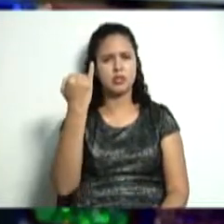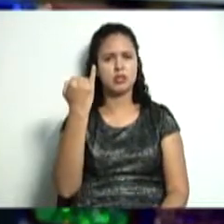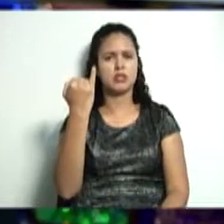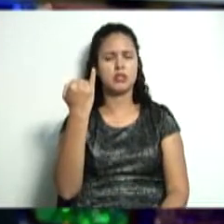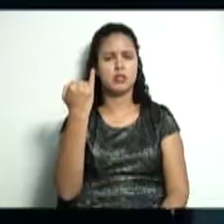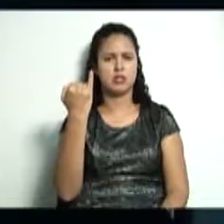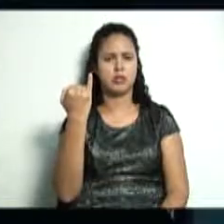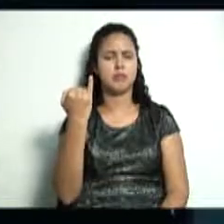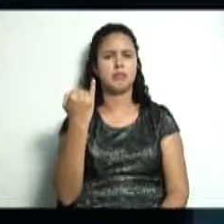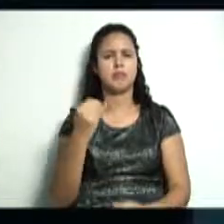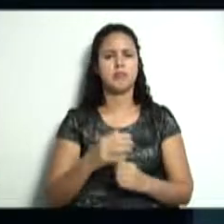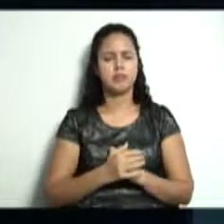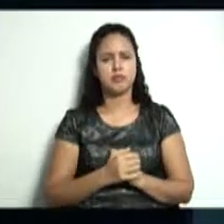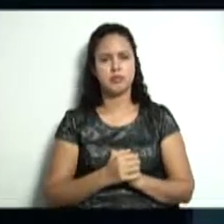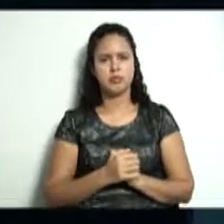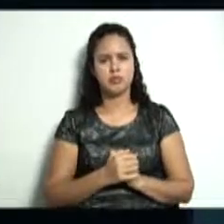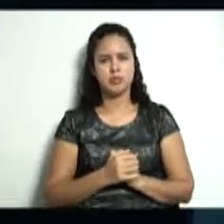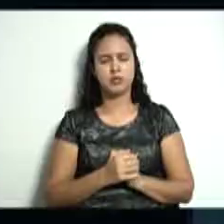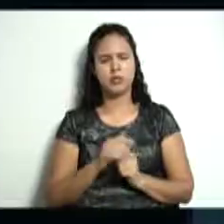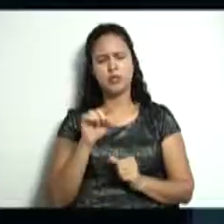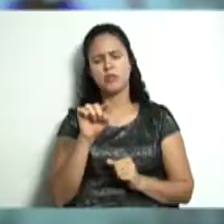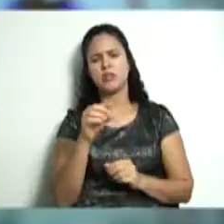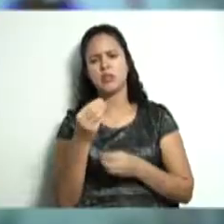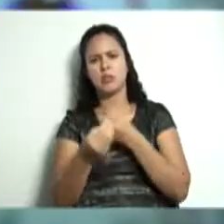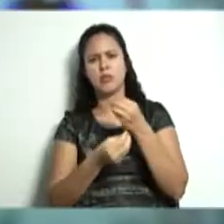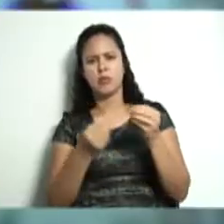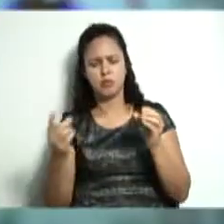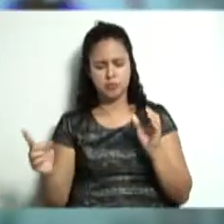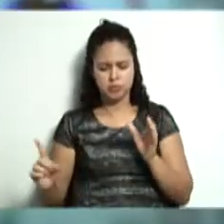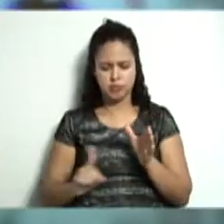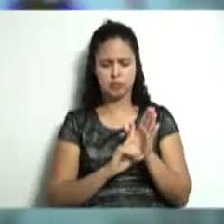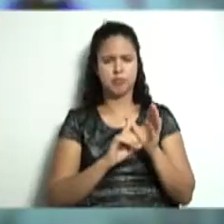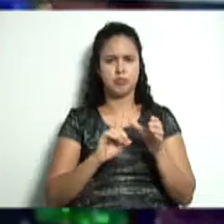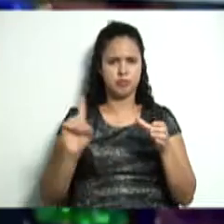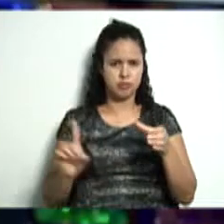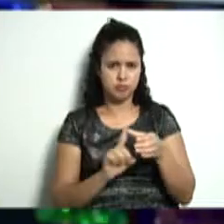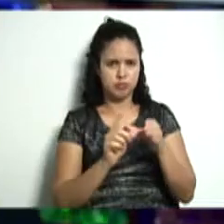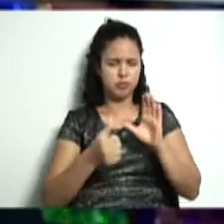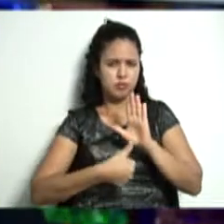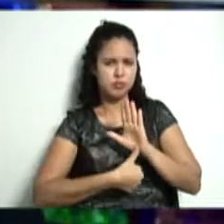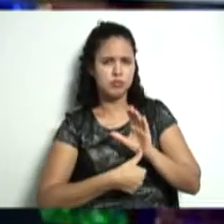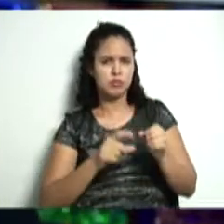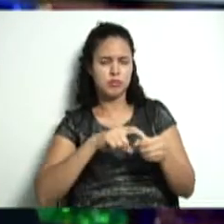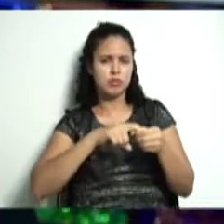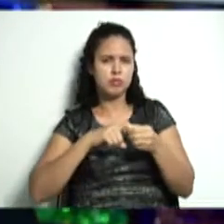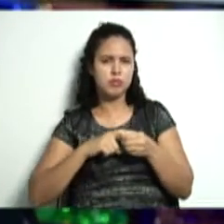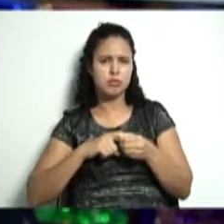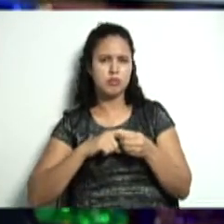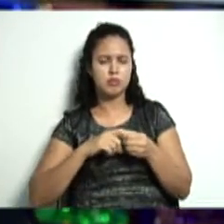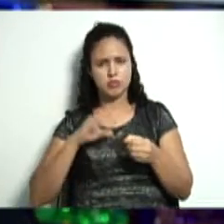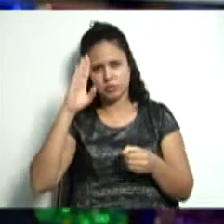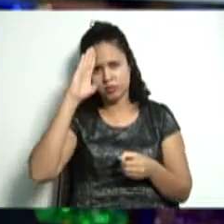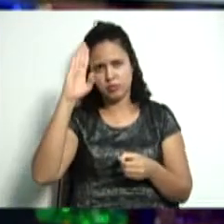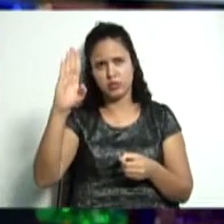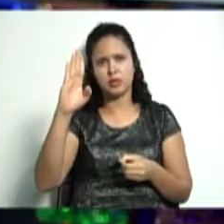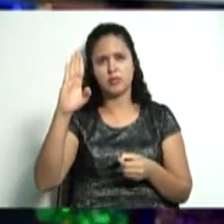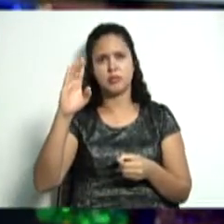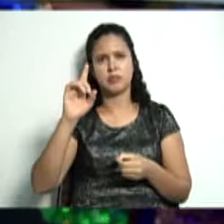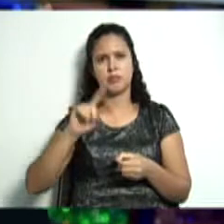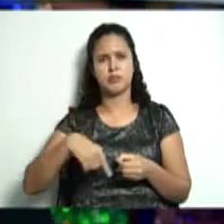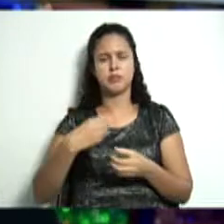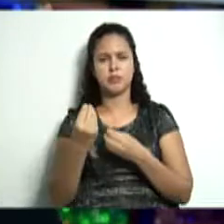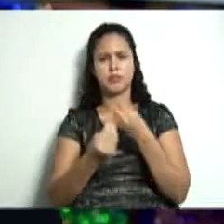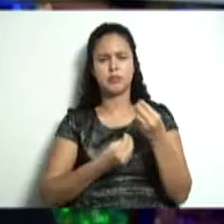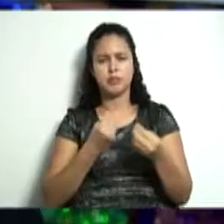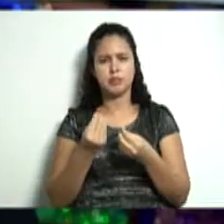também dos meus negócios. E o que levou você a se associar a uma cooperativa? Os motivos principais que me levaram a me associar à cooperativa